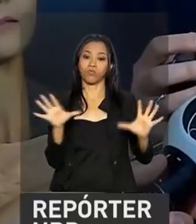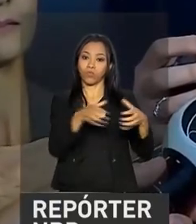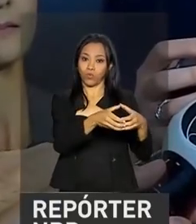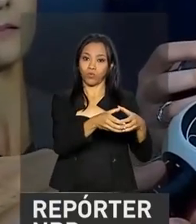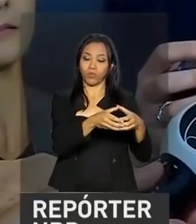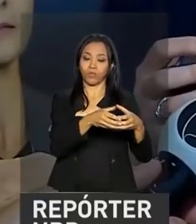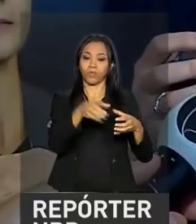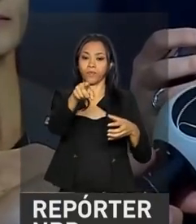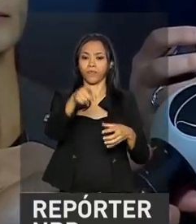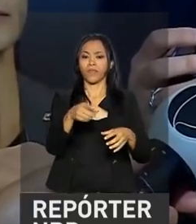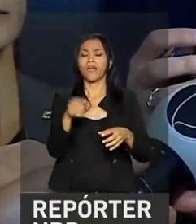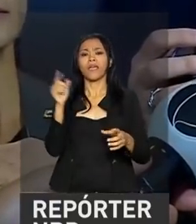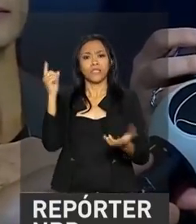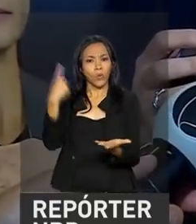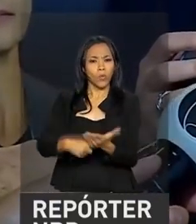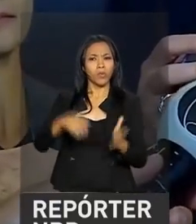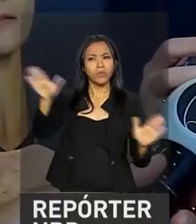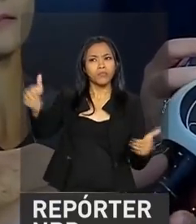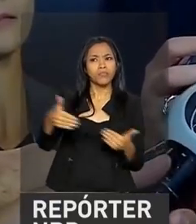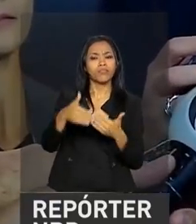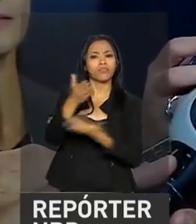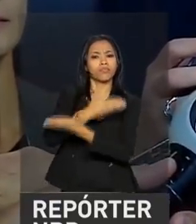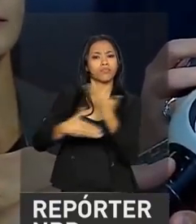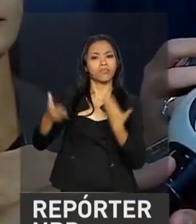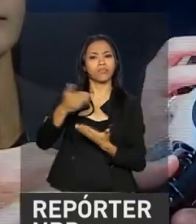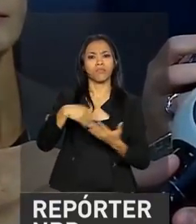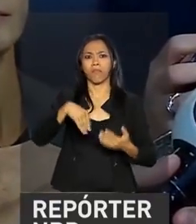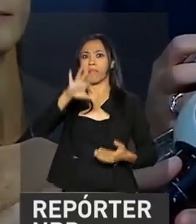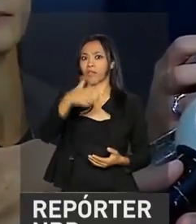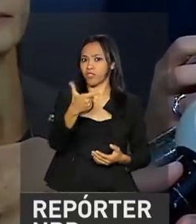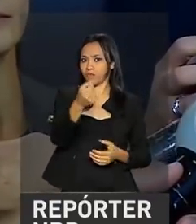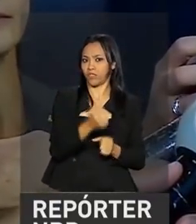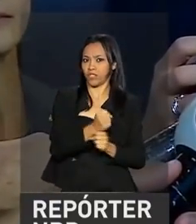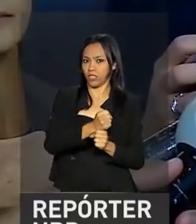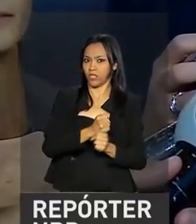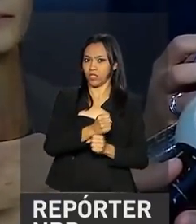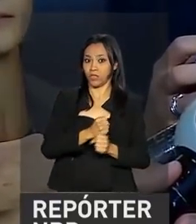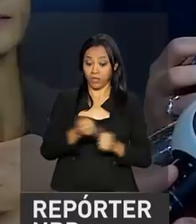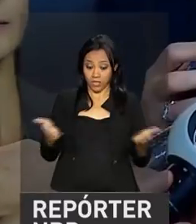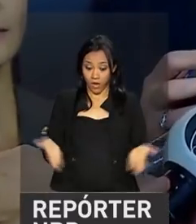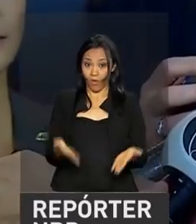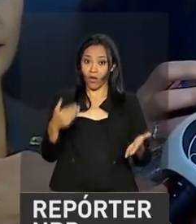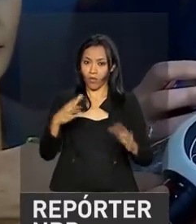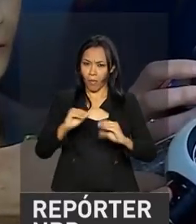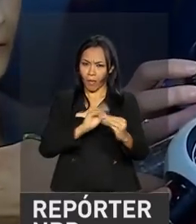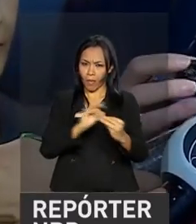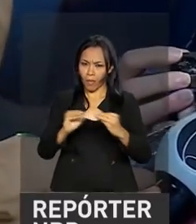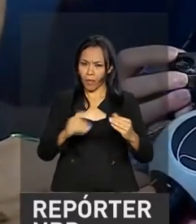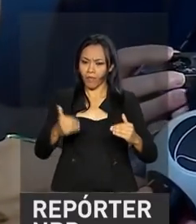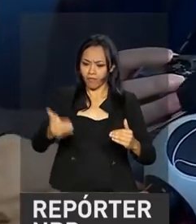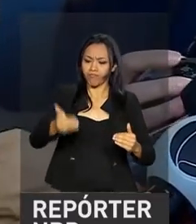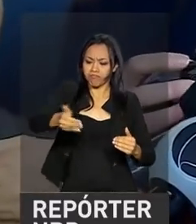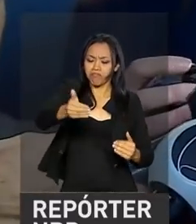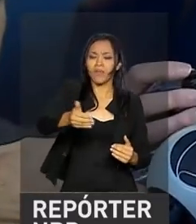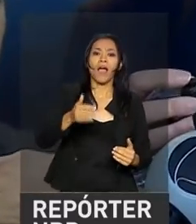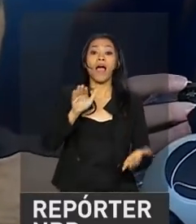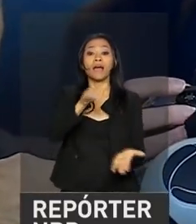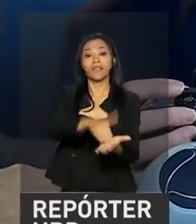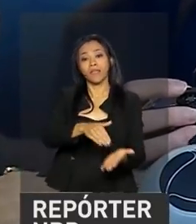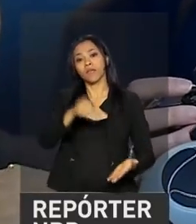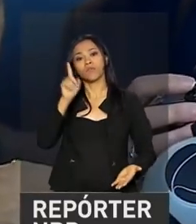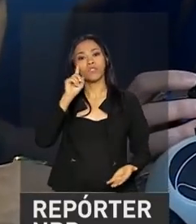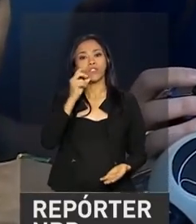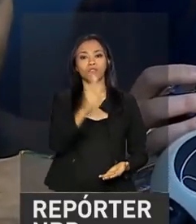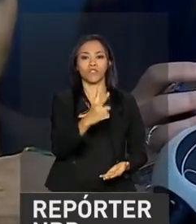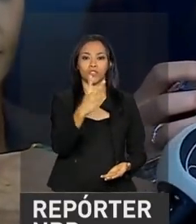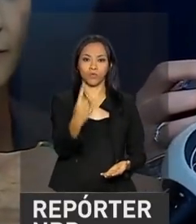data de mais de 20 anos e avançou volto a dizer muito nesses últimos dias é muito provável que até o dia 21 quando tivermos a reunião